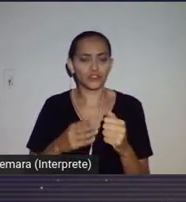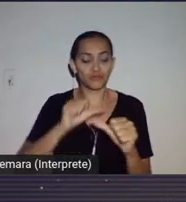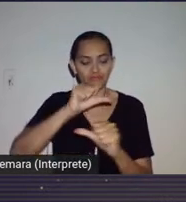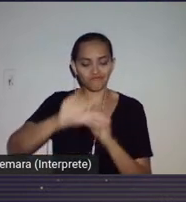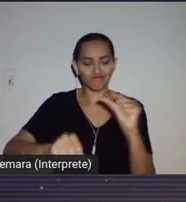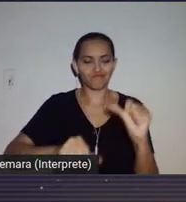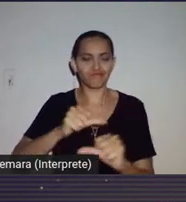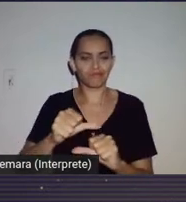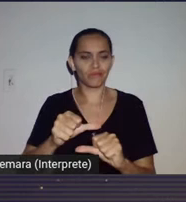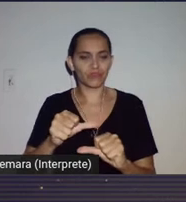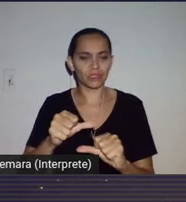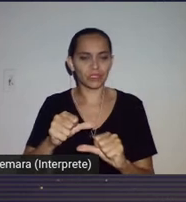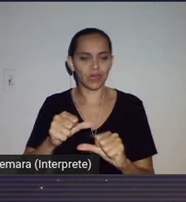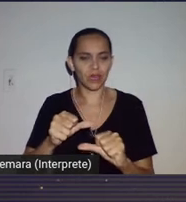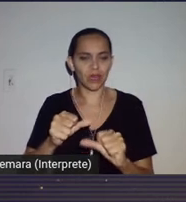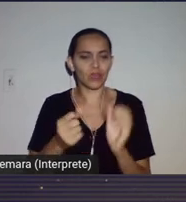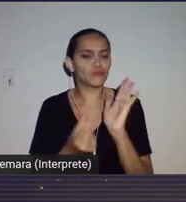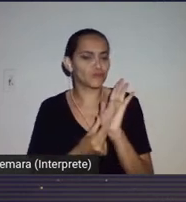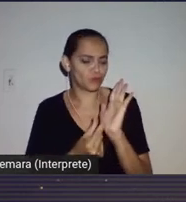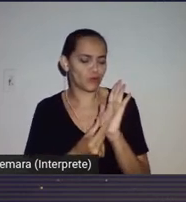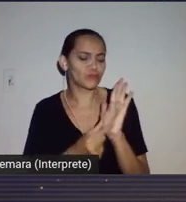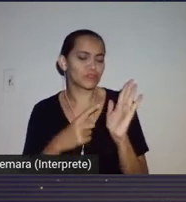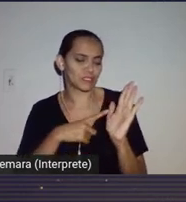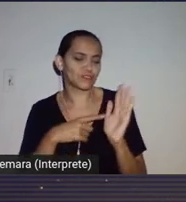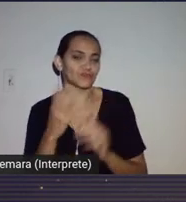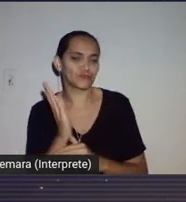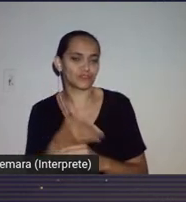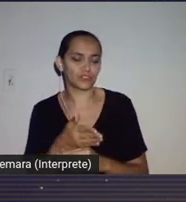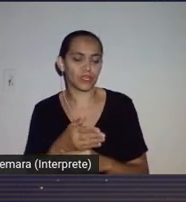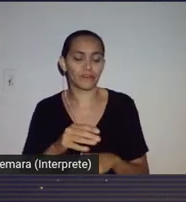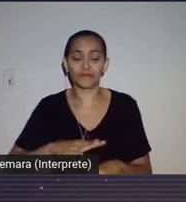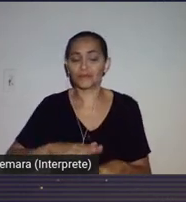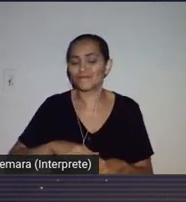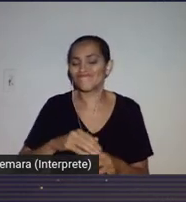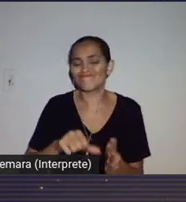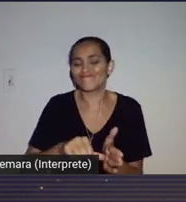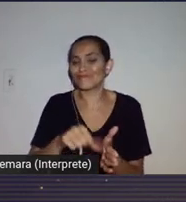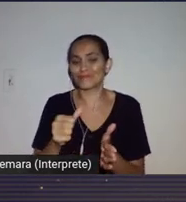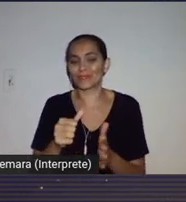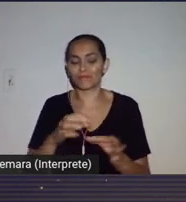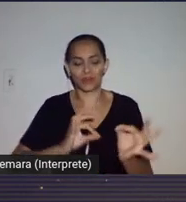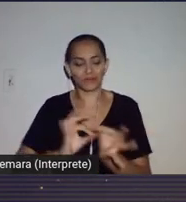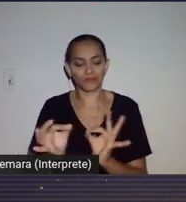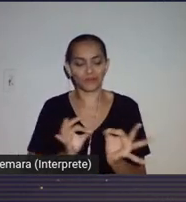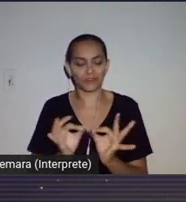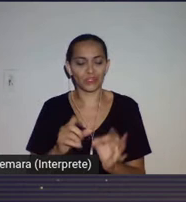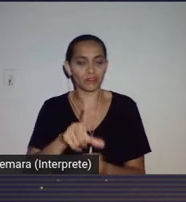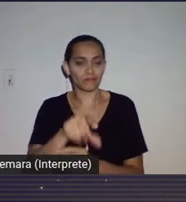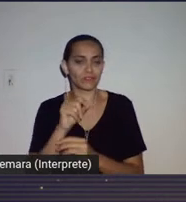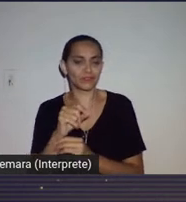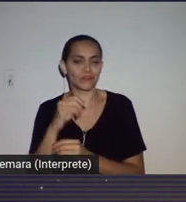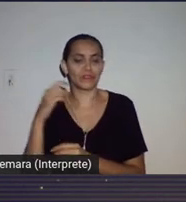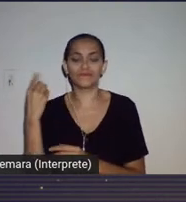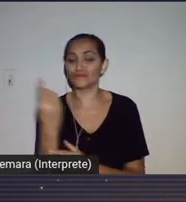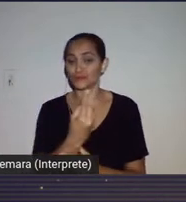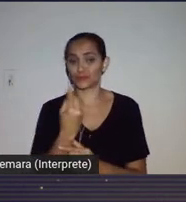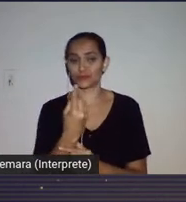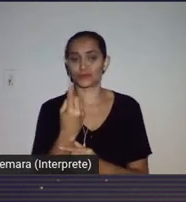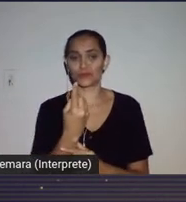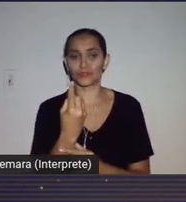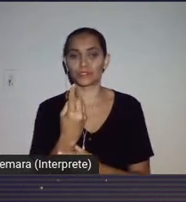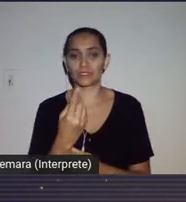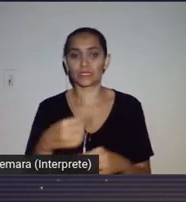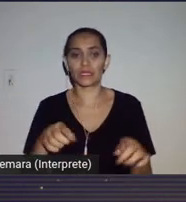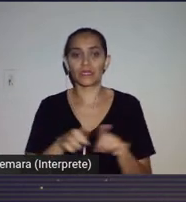tinham. E, assim, foi o primeiro projeto maior que eu peguei sozinha. E eu